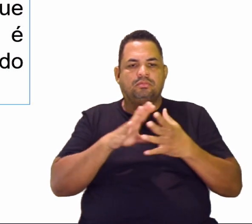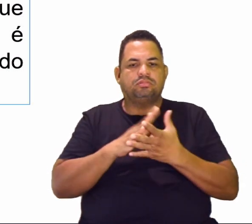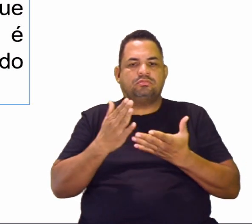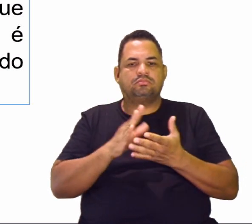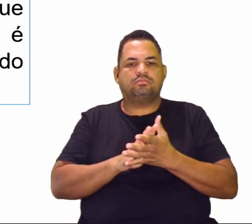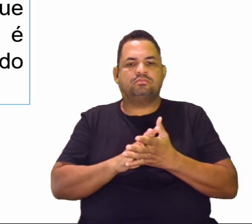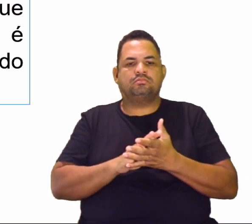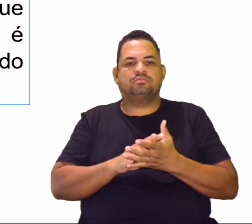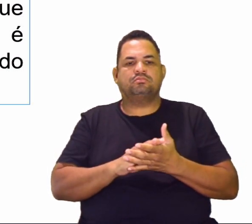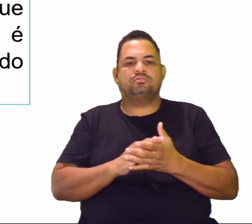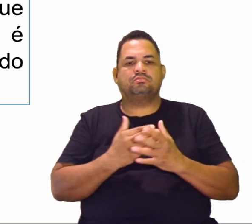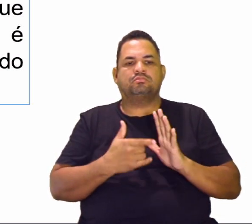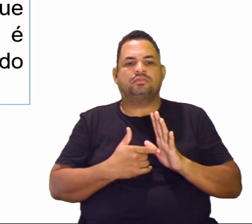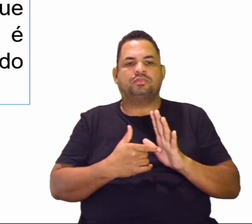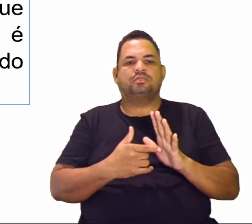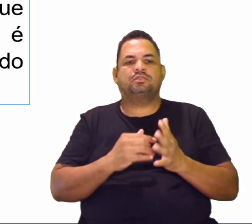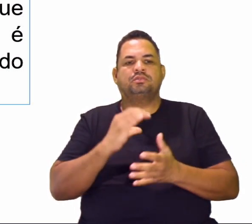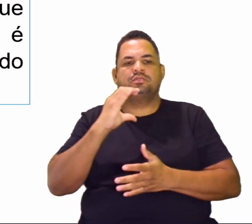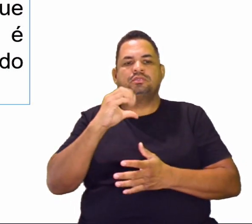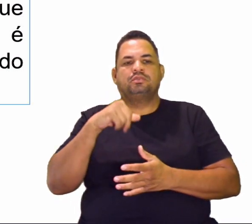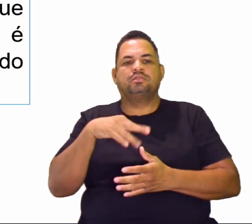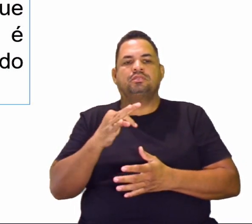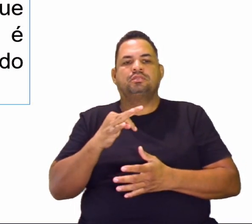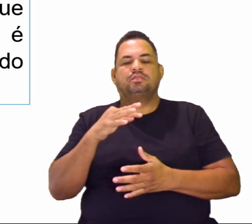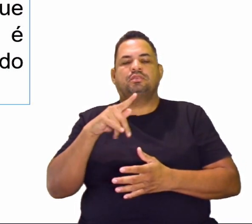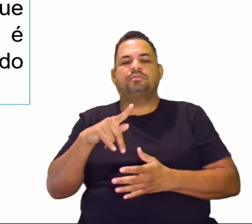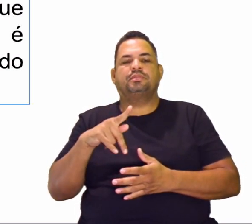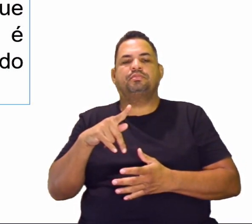de CNP,